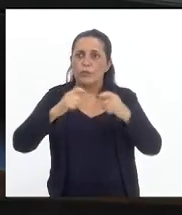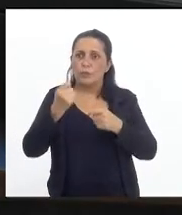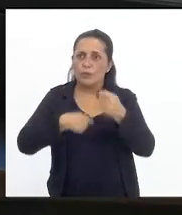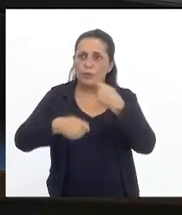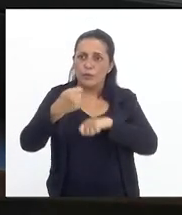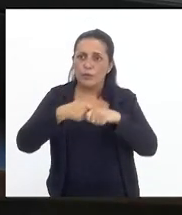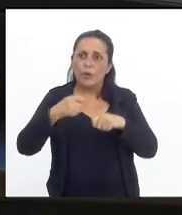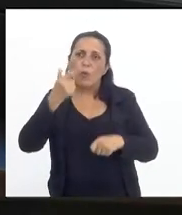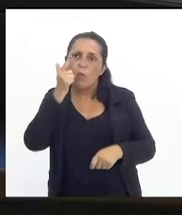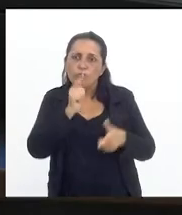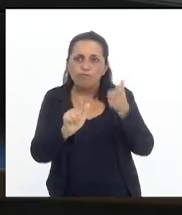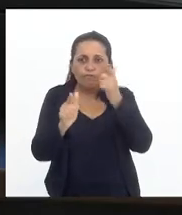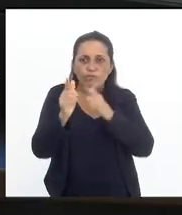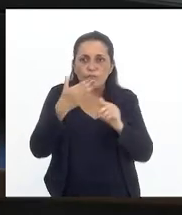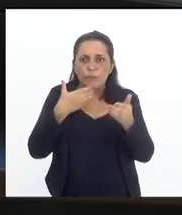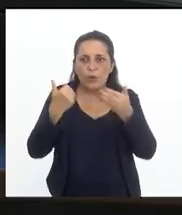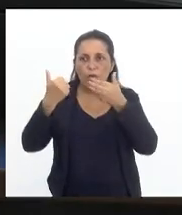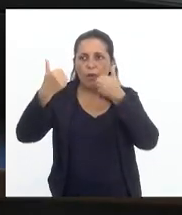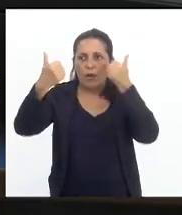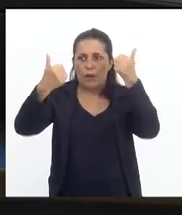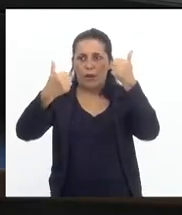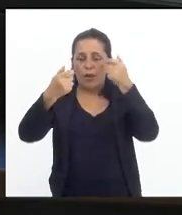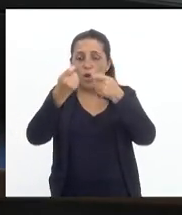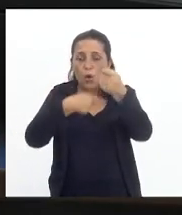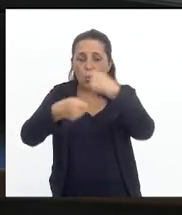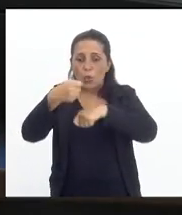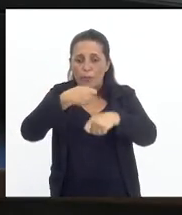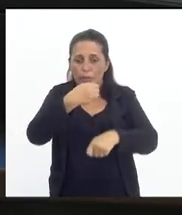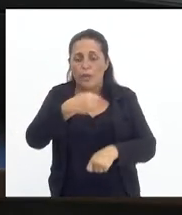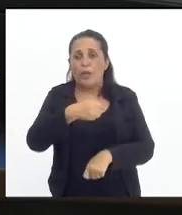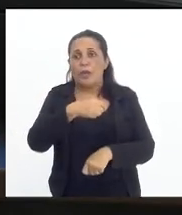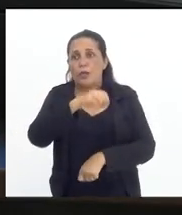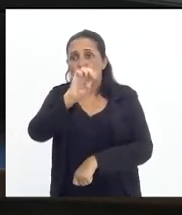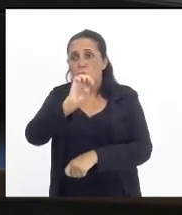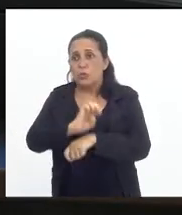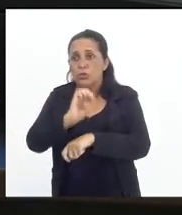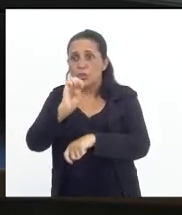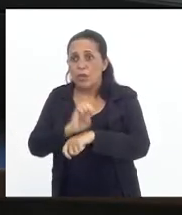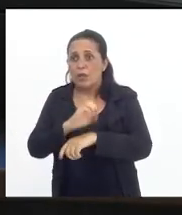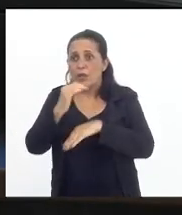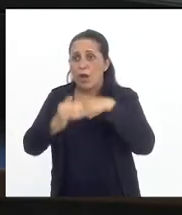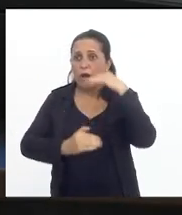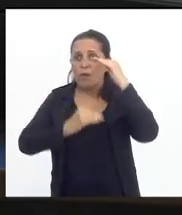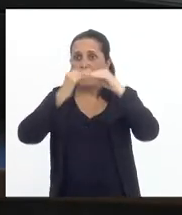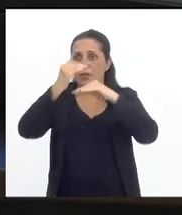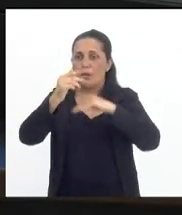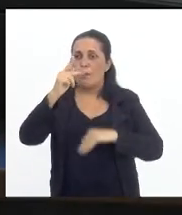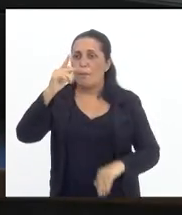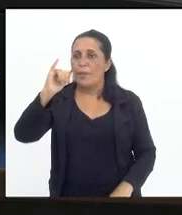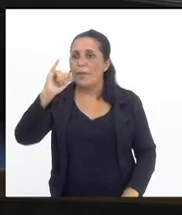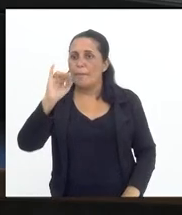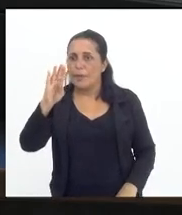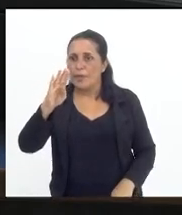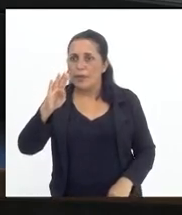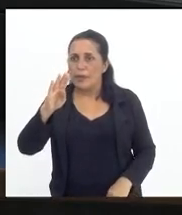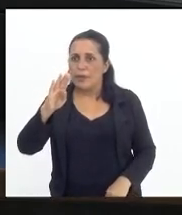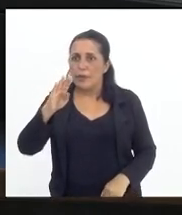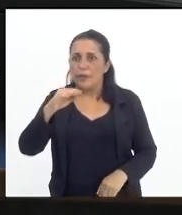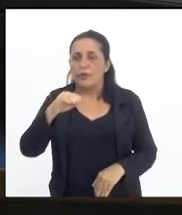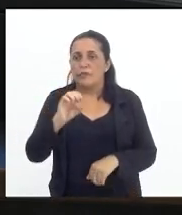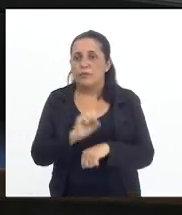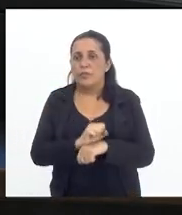aumentando o PIB local e consequentemente trazendo uma recadação maior